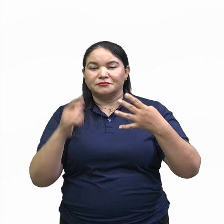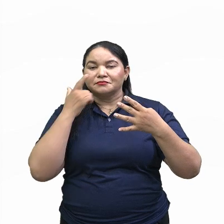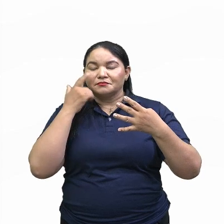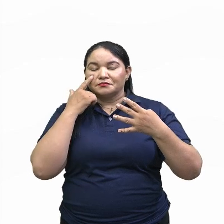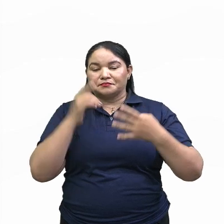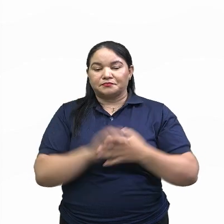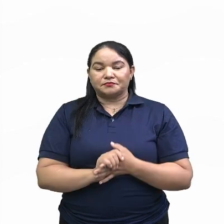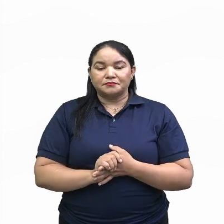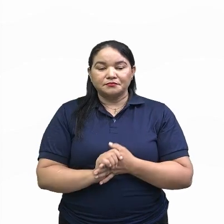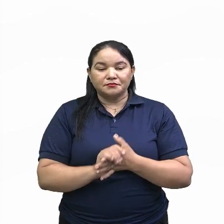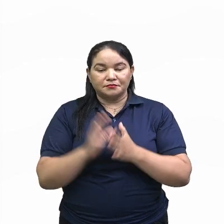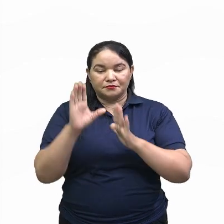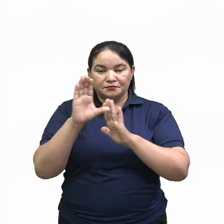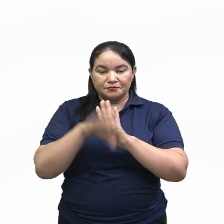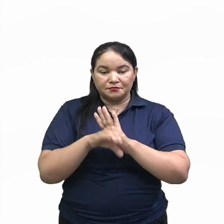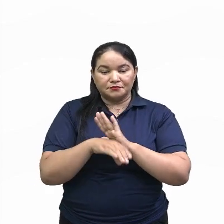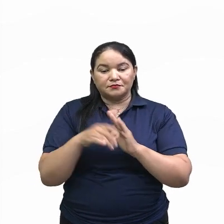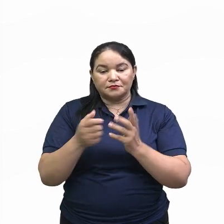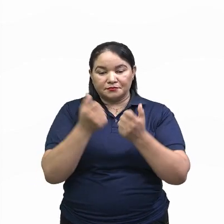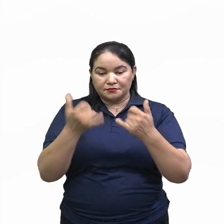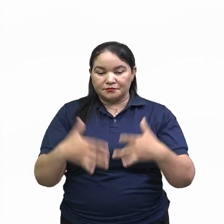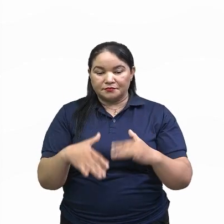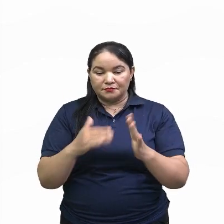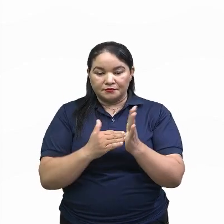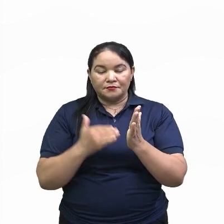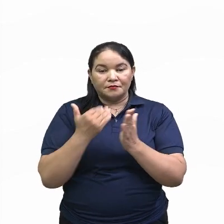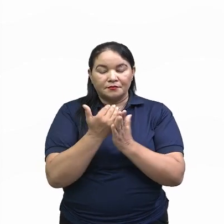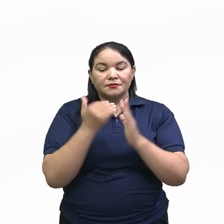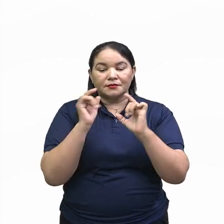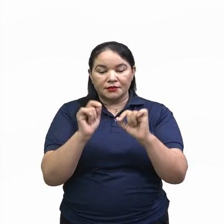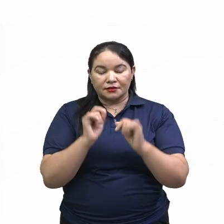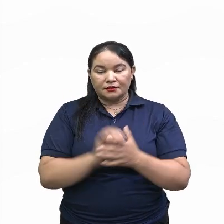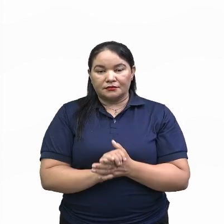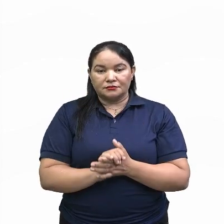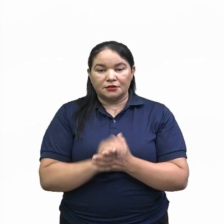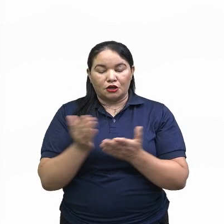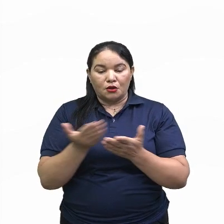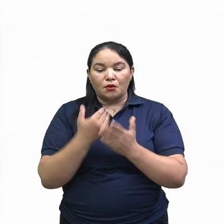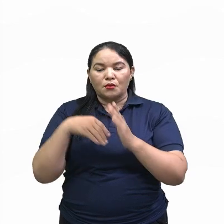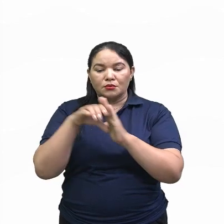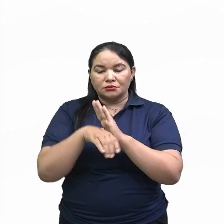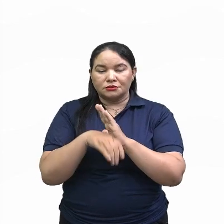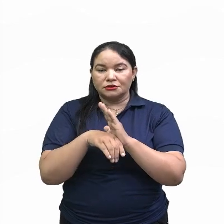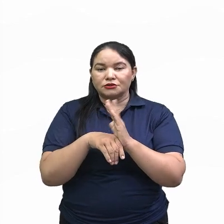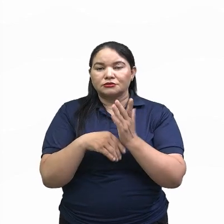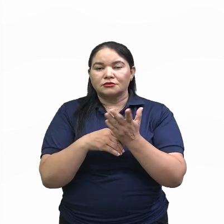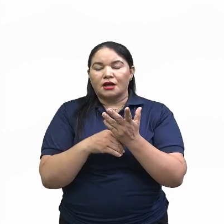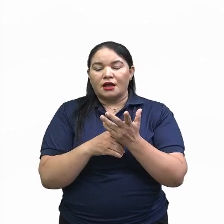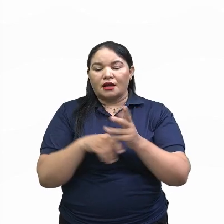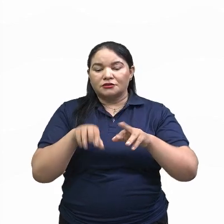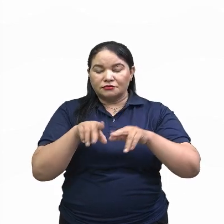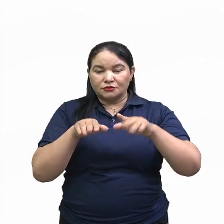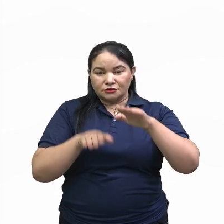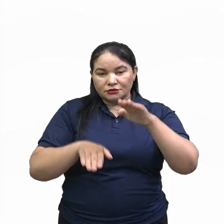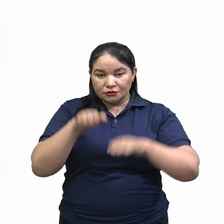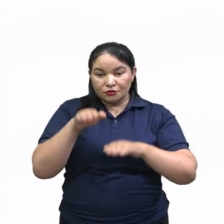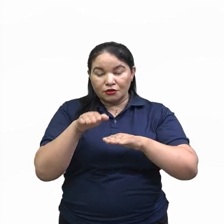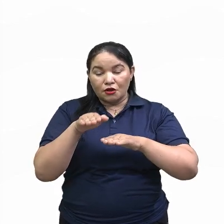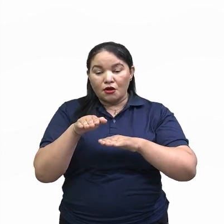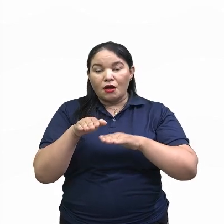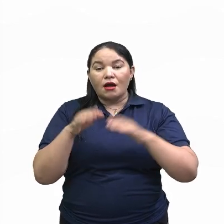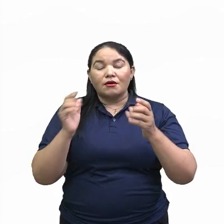conceito de desigualdade vertical não diferencia a identidade de grupos